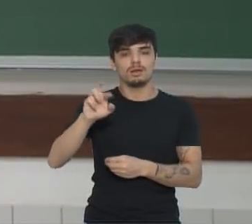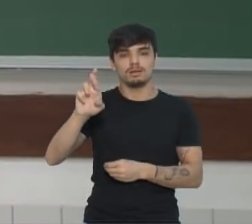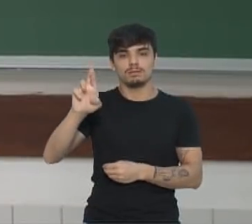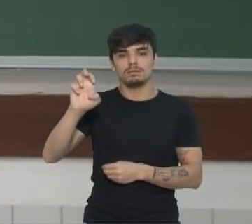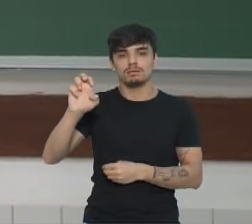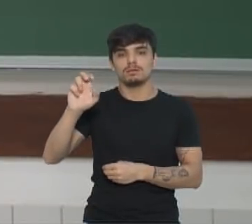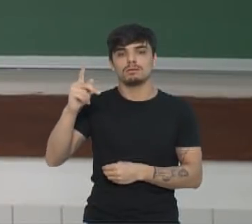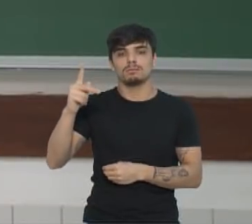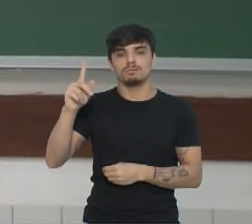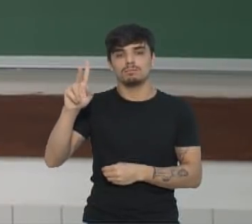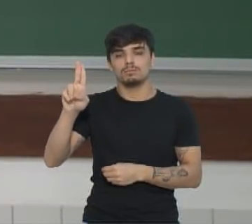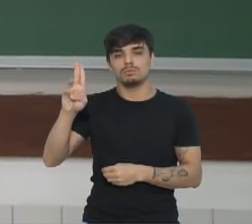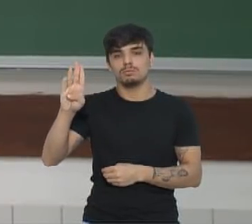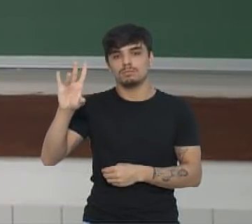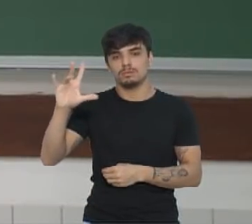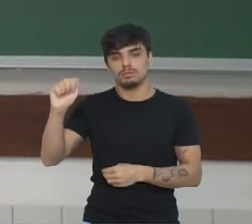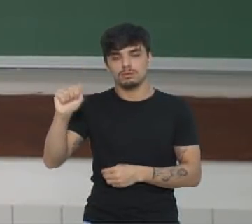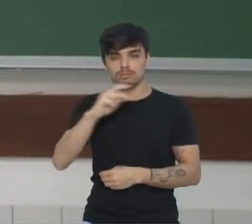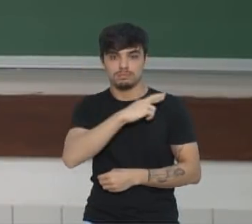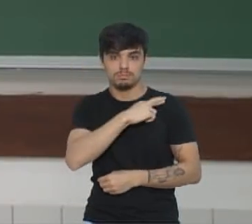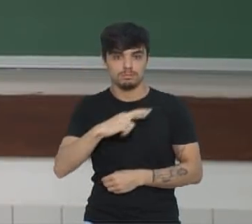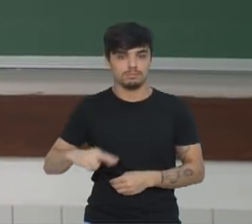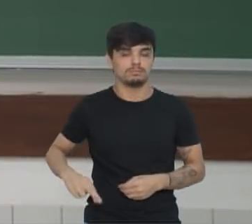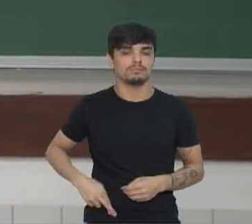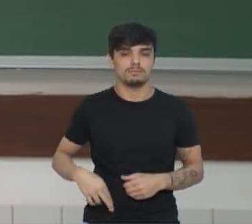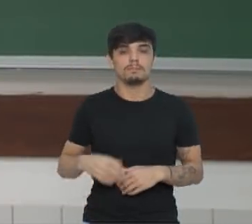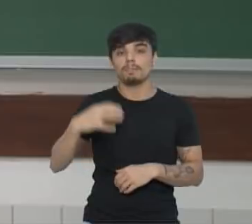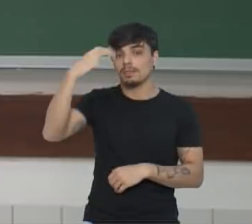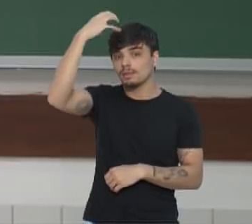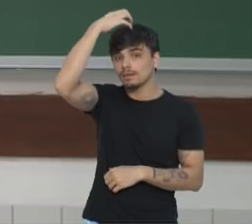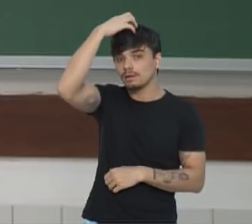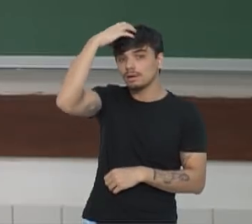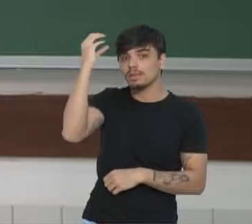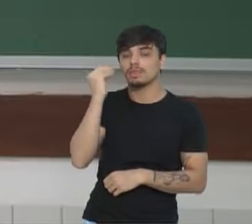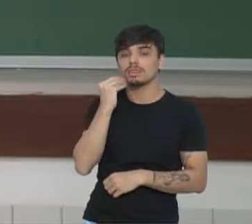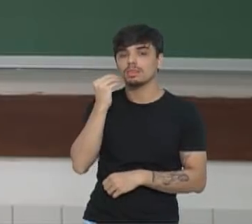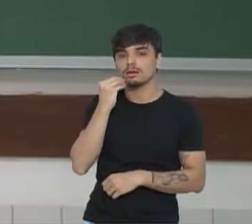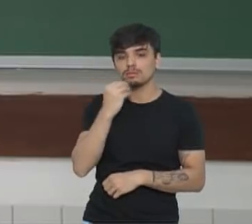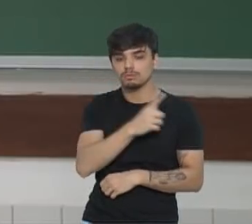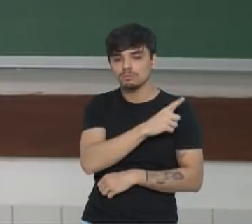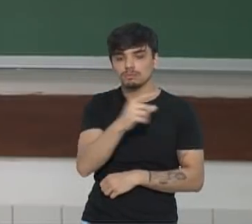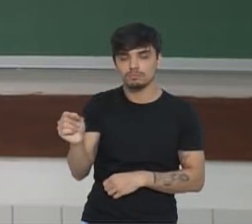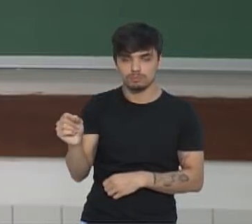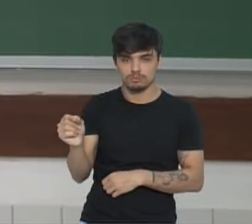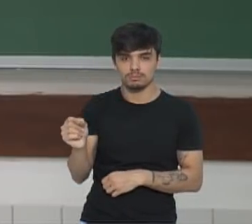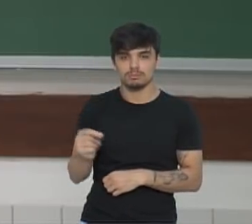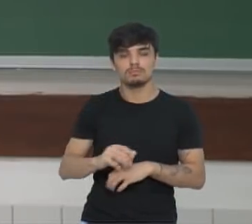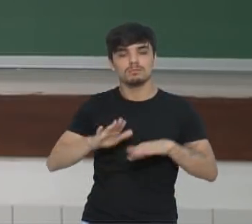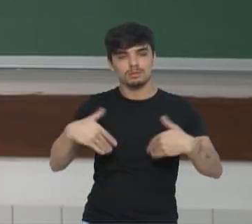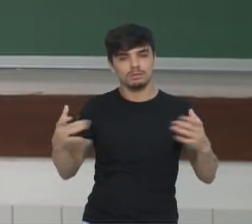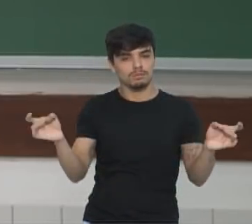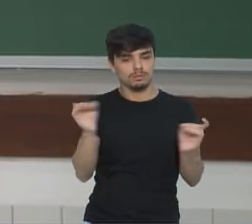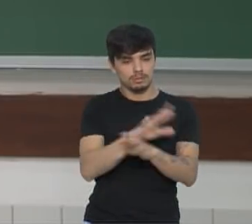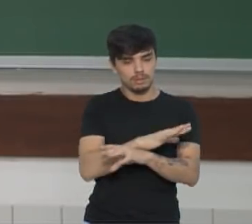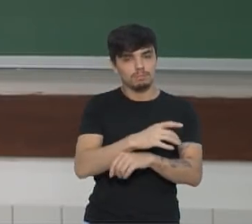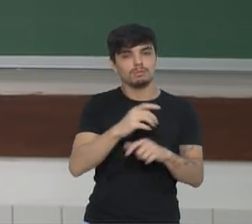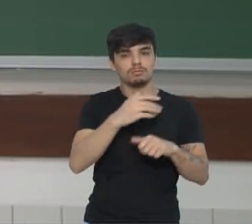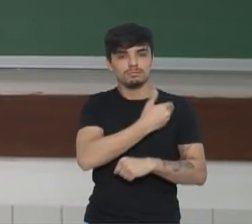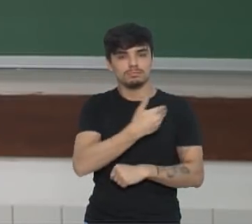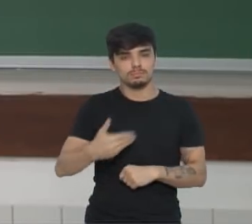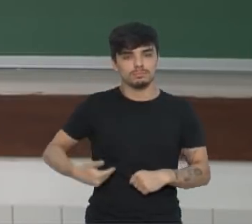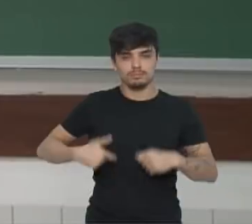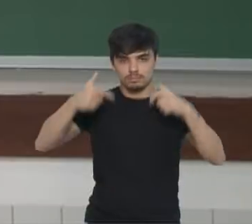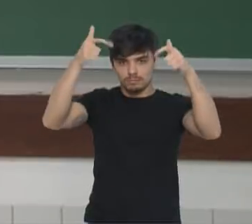fizeram uma monarquia constitucional, o rei tentou fugir, então eles acabaram com a monarquia, já que o rei estava